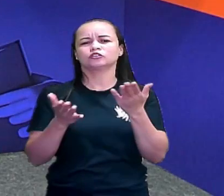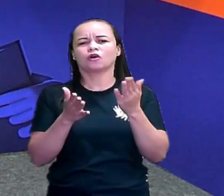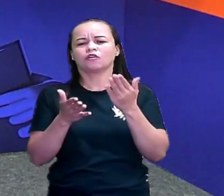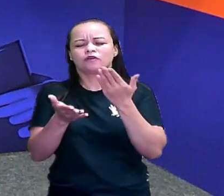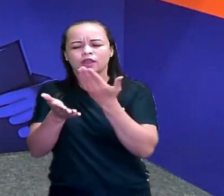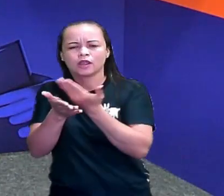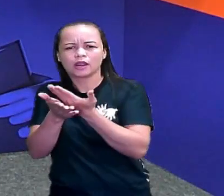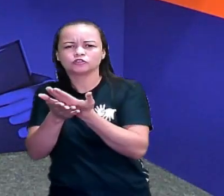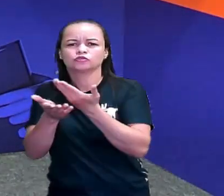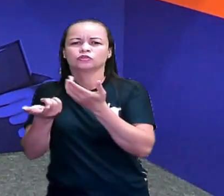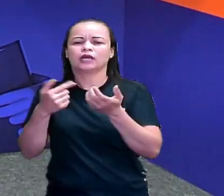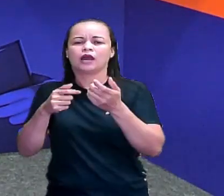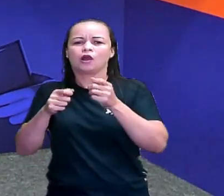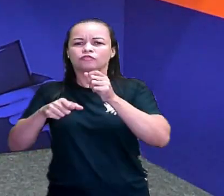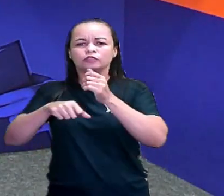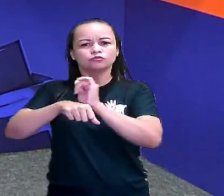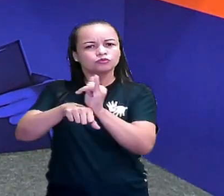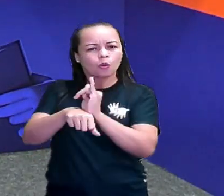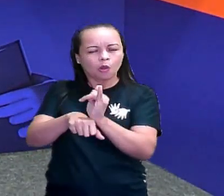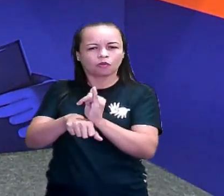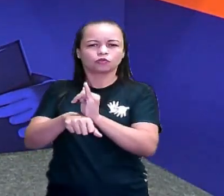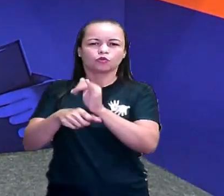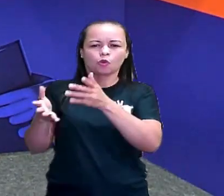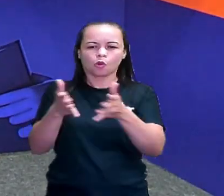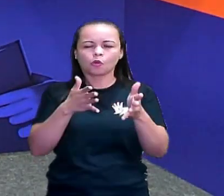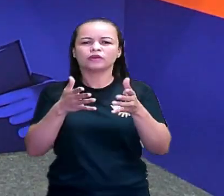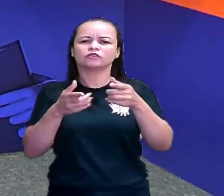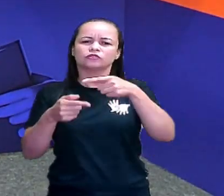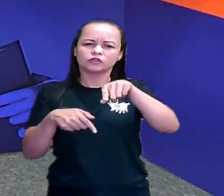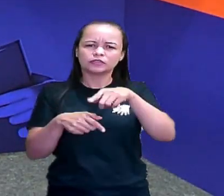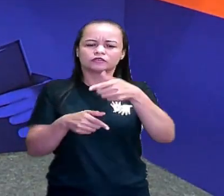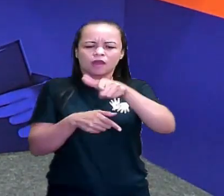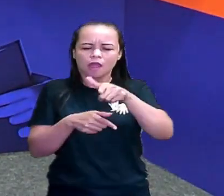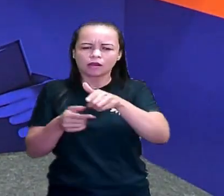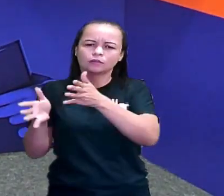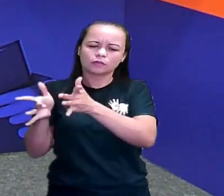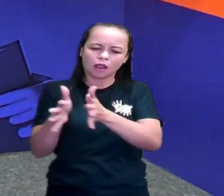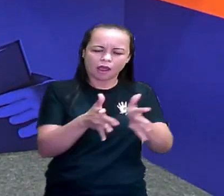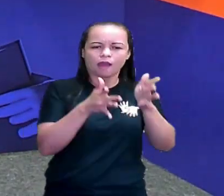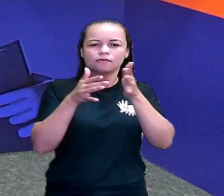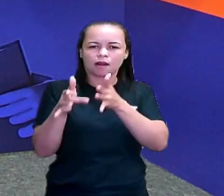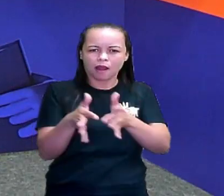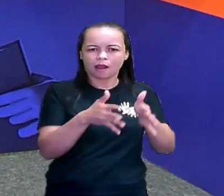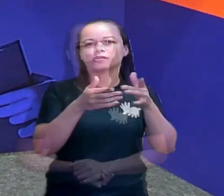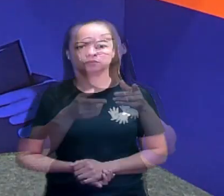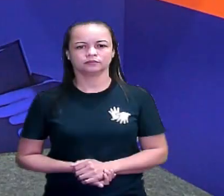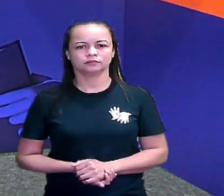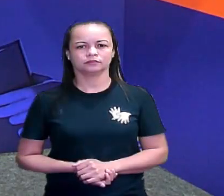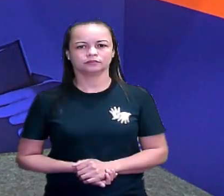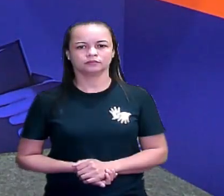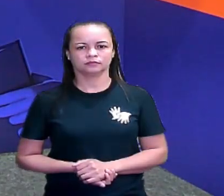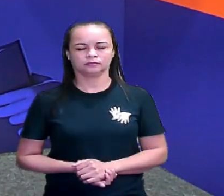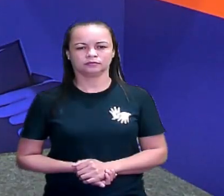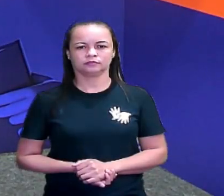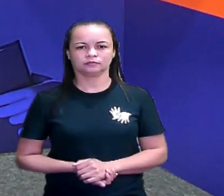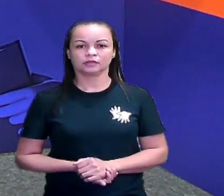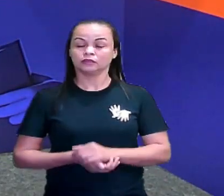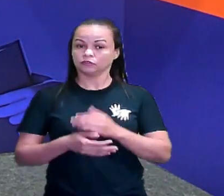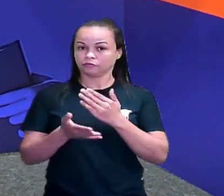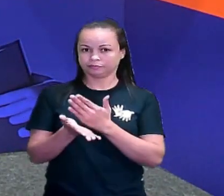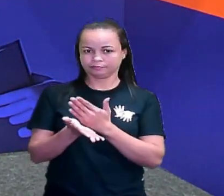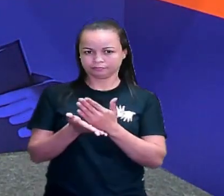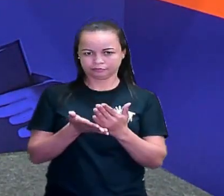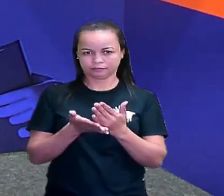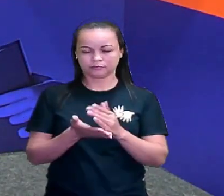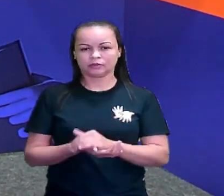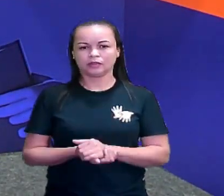lá no YouTube quantas vezes você quiser até aprender a pronunciar certo. Vamos começar. Então vamos começar. A primeira